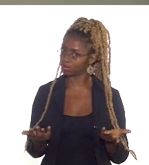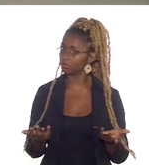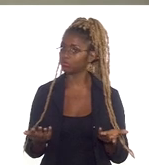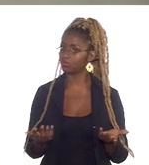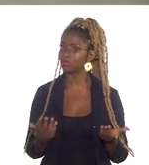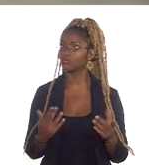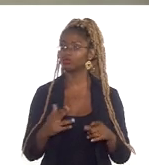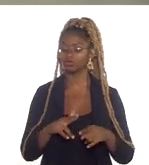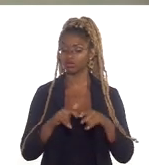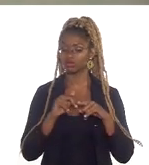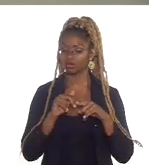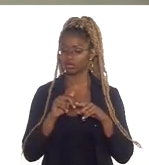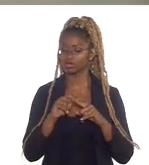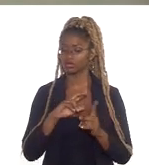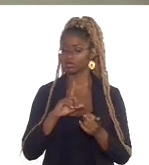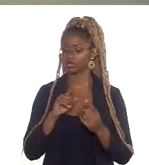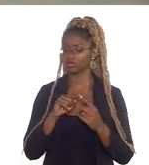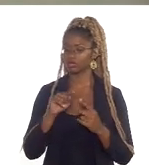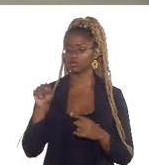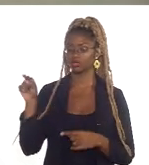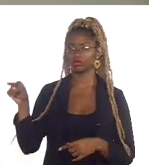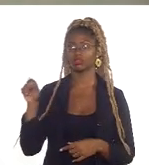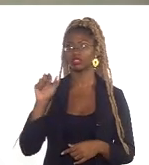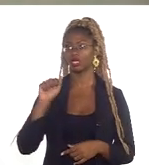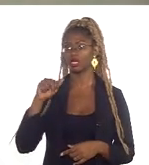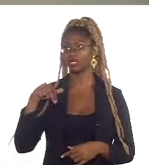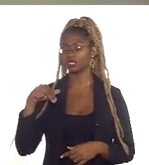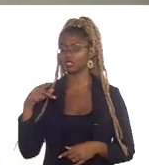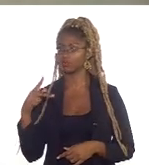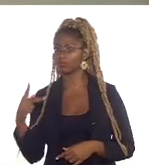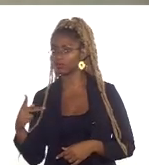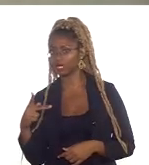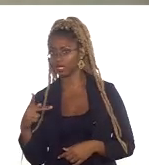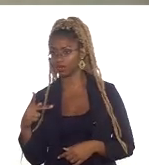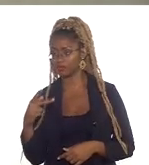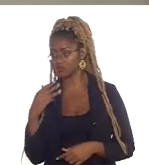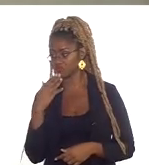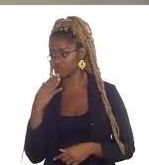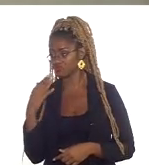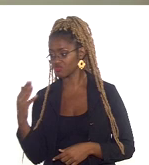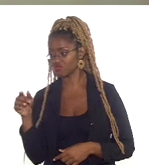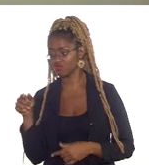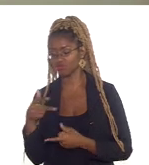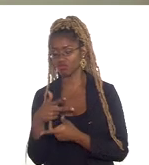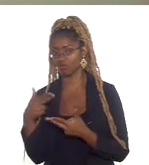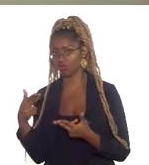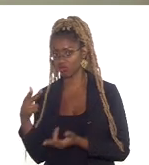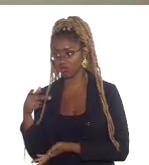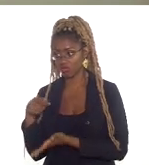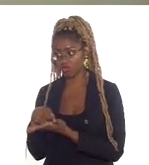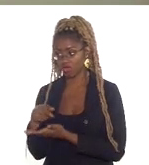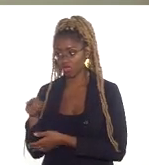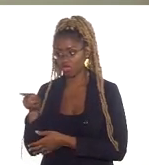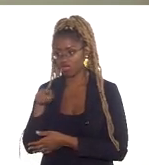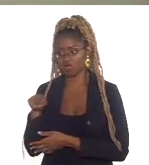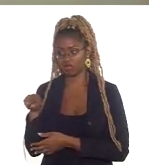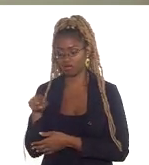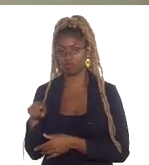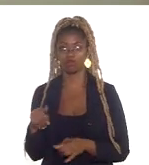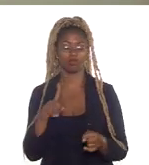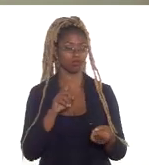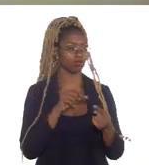Porque compete à ANP fazer a cobrança. E compete à